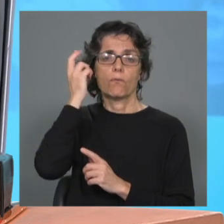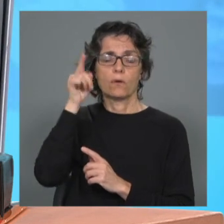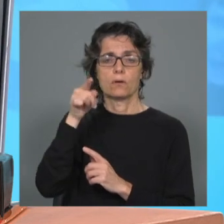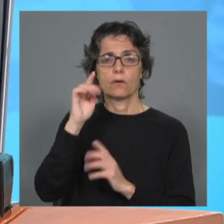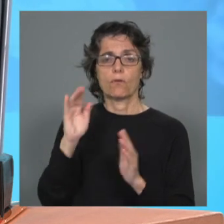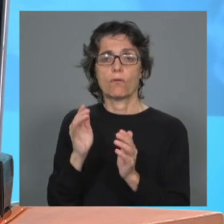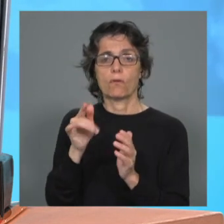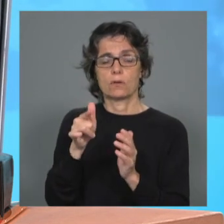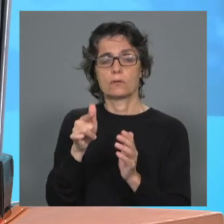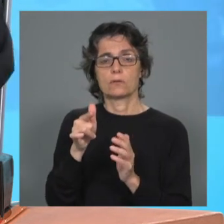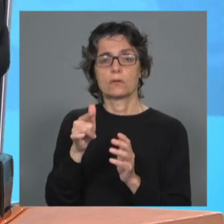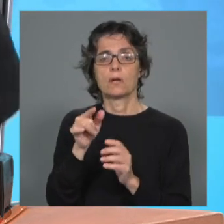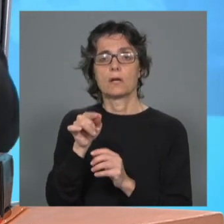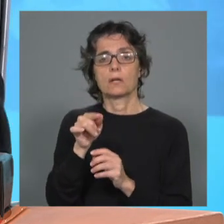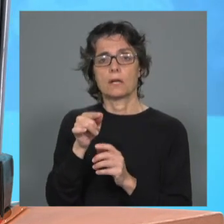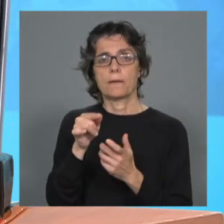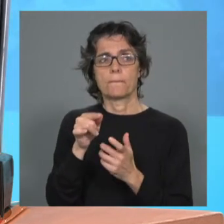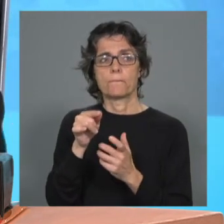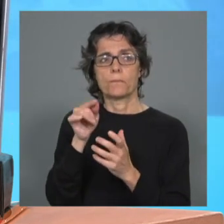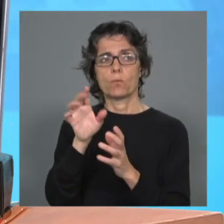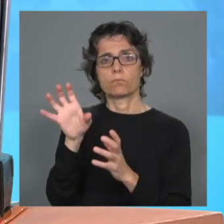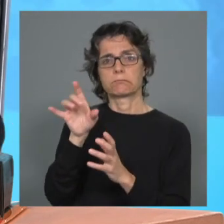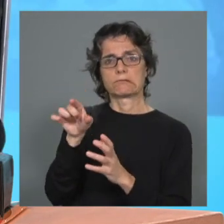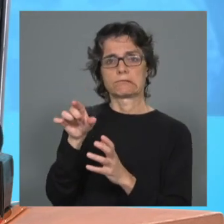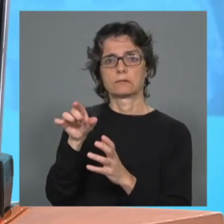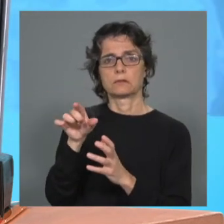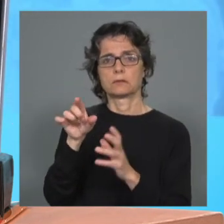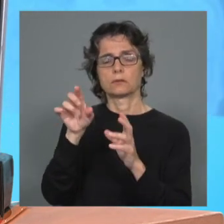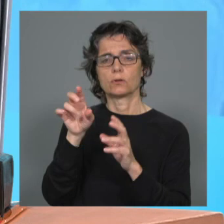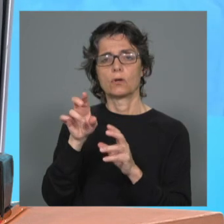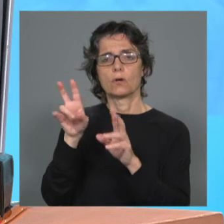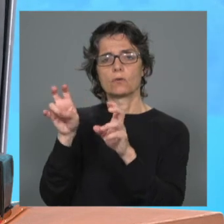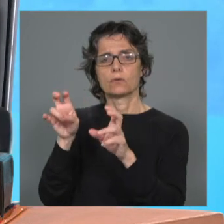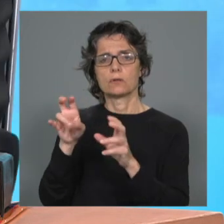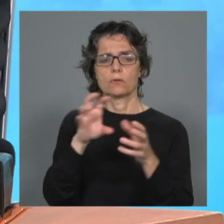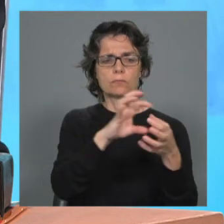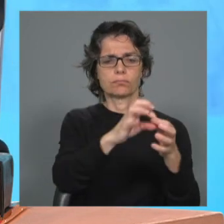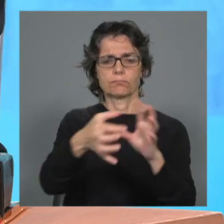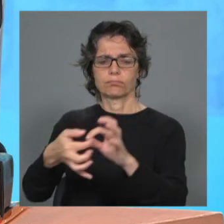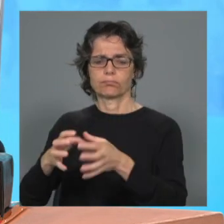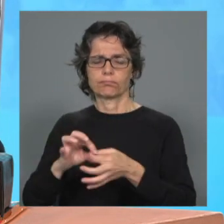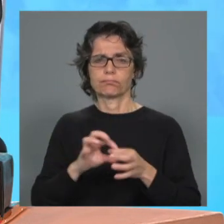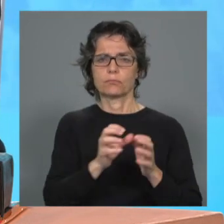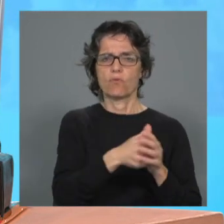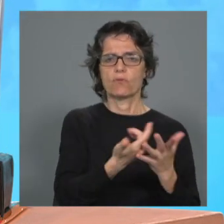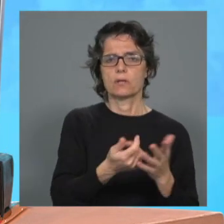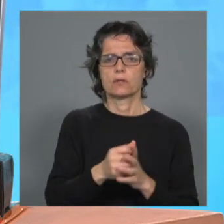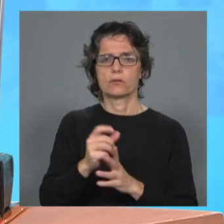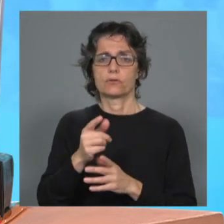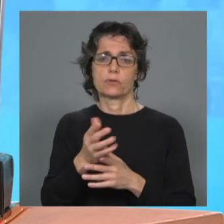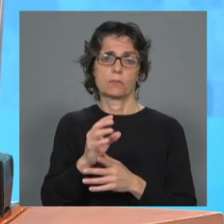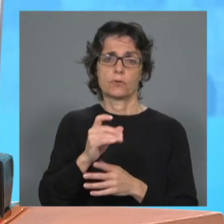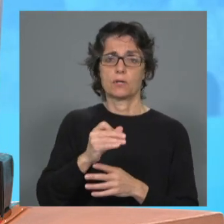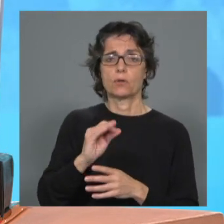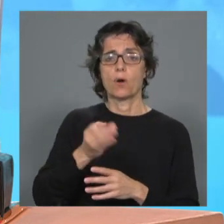um tema, é uma figura que une os Evangelhos, une o Apocalipse, onde, de facto, o Cordeiro